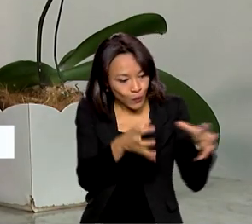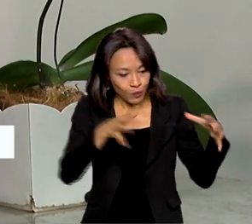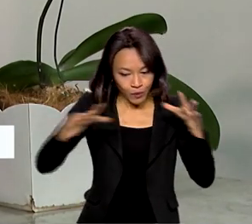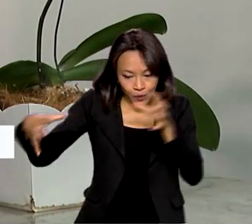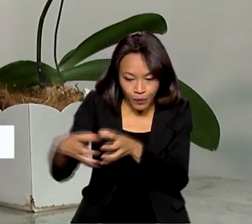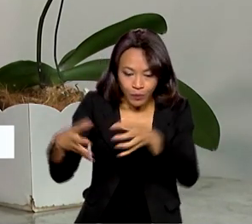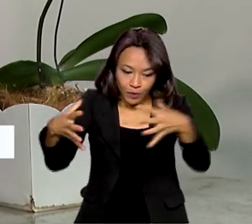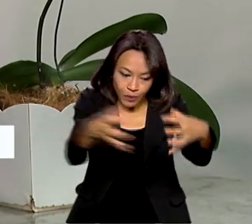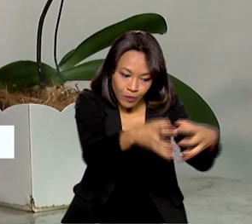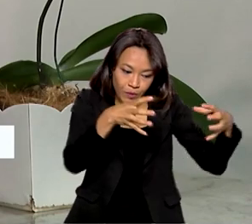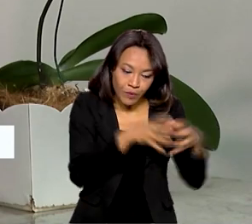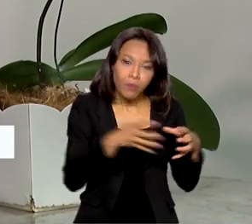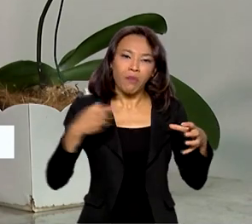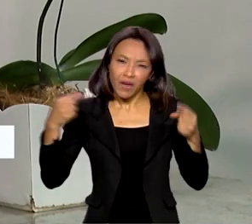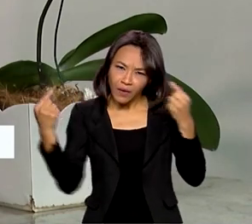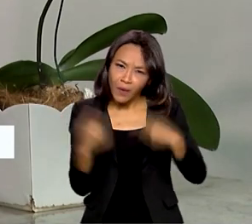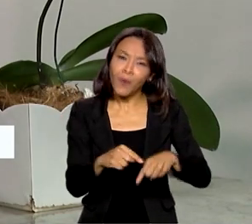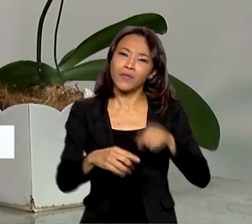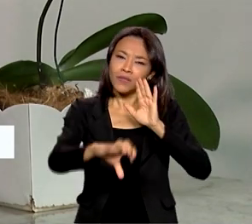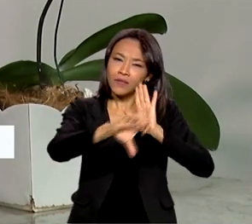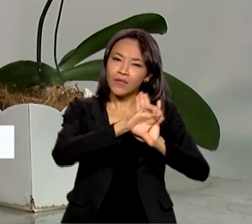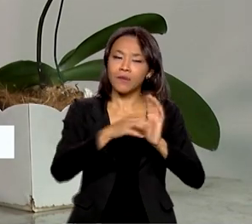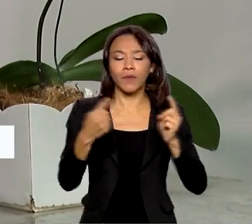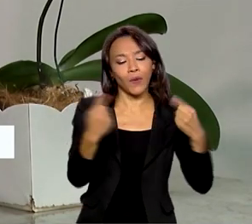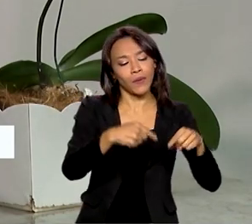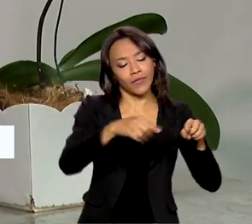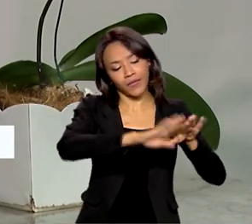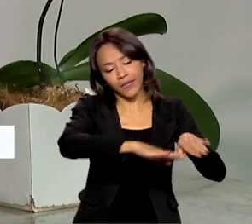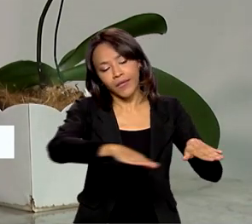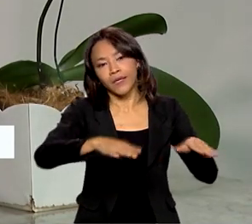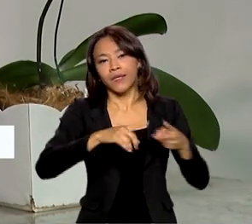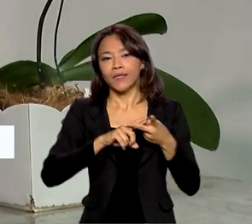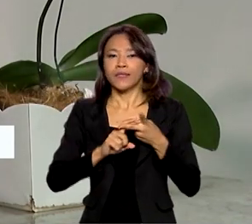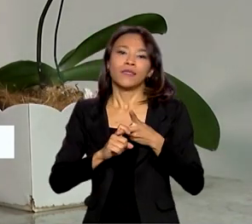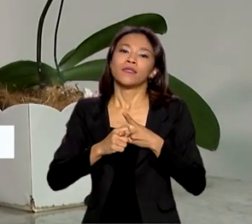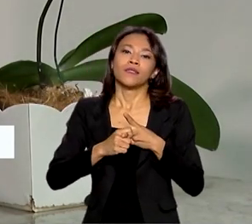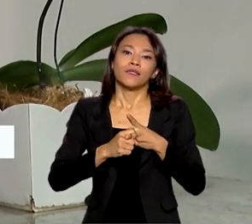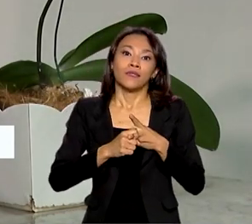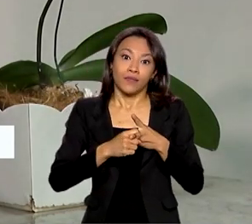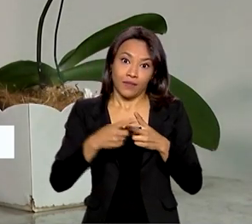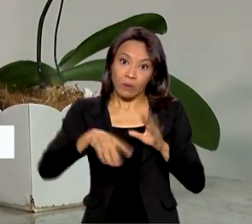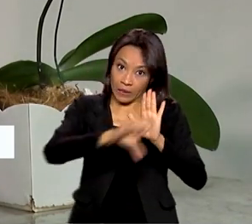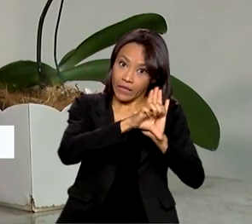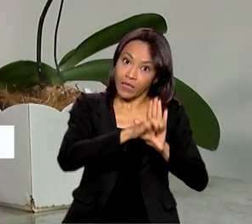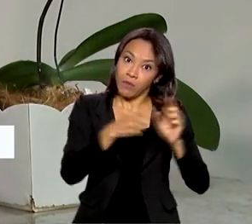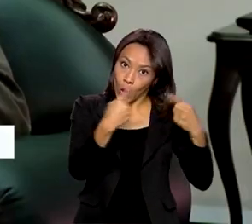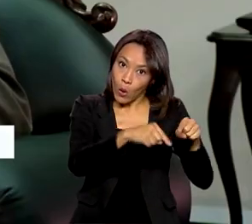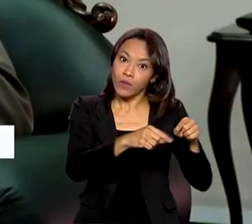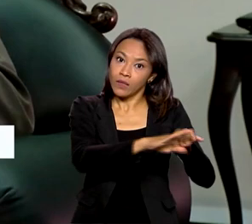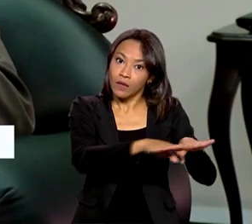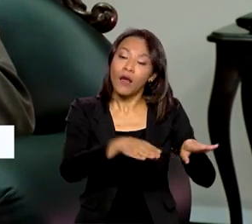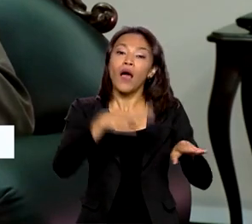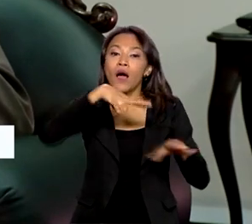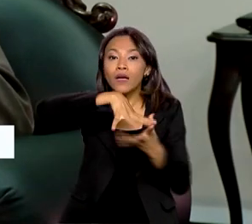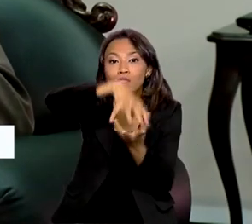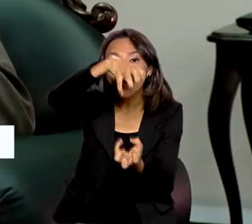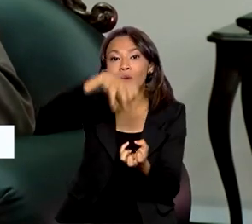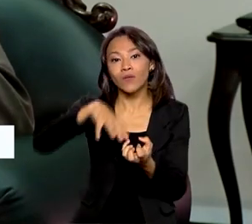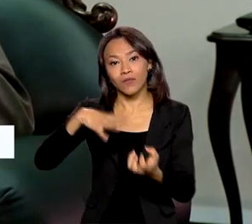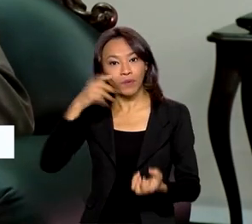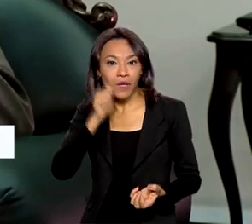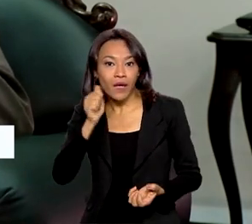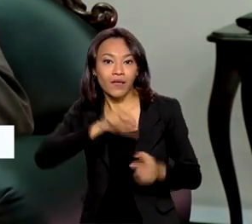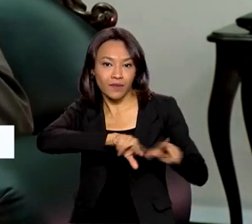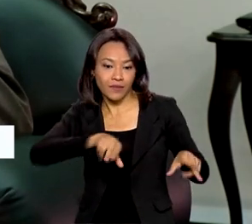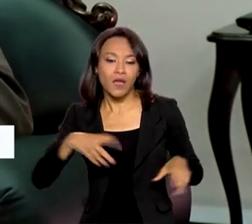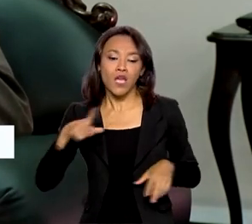para combater seus crimes né contra crianças idosos e também contra as mulheres na minha trouxe alguns